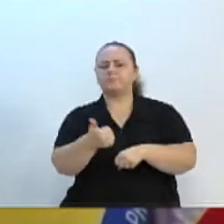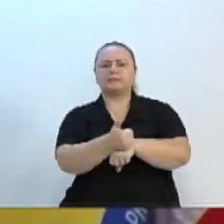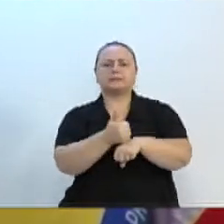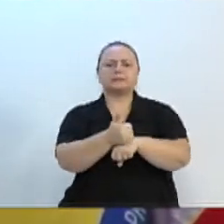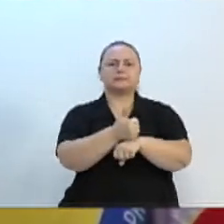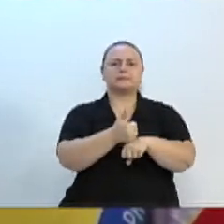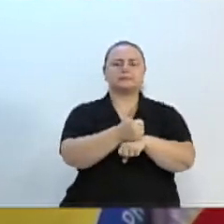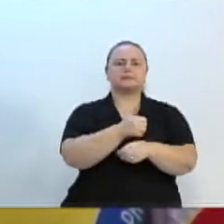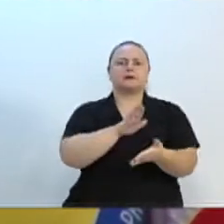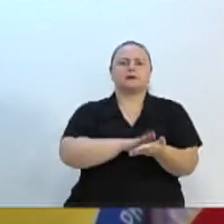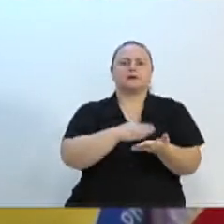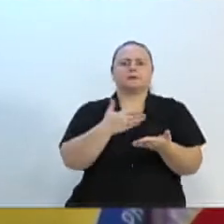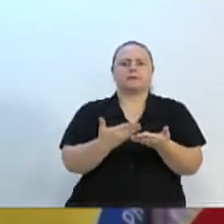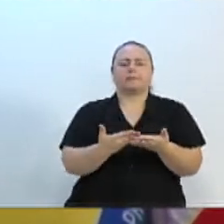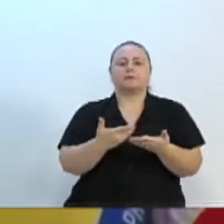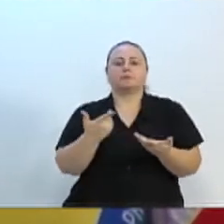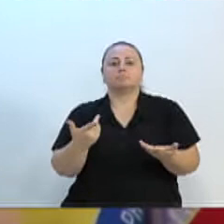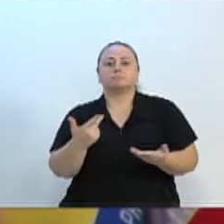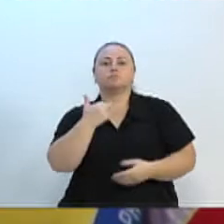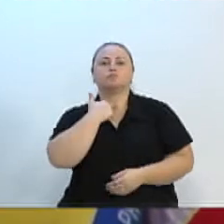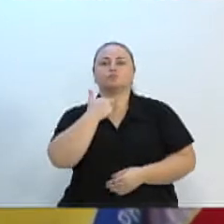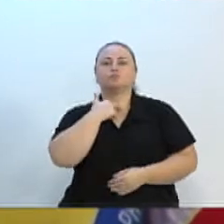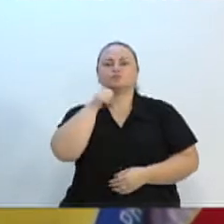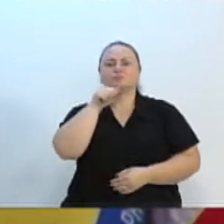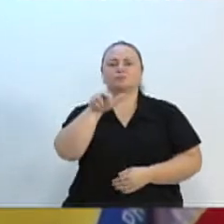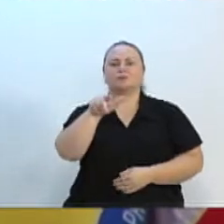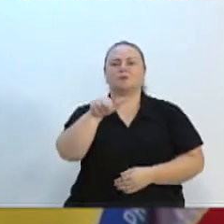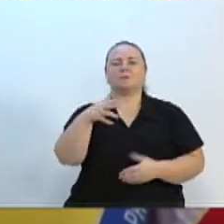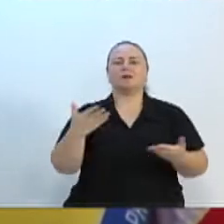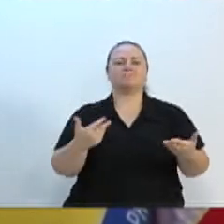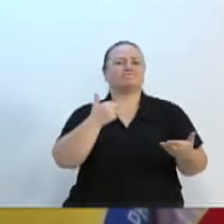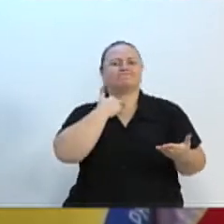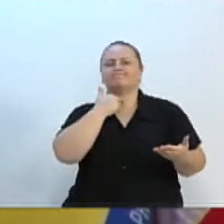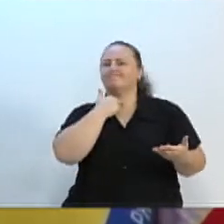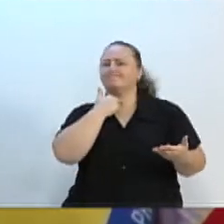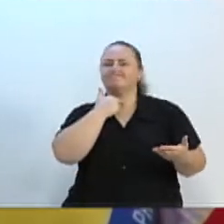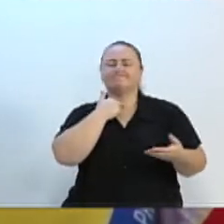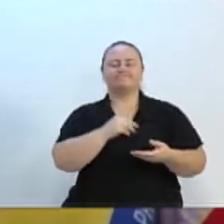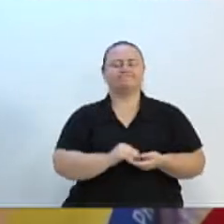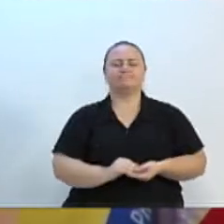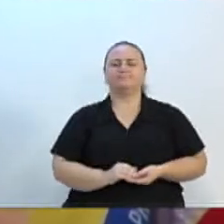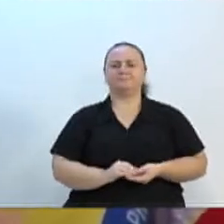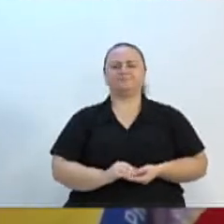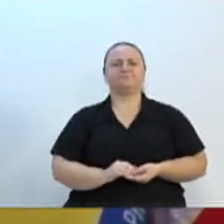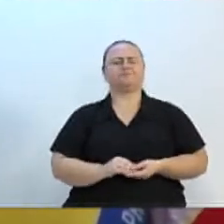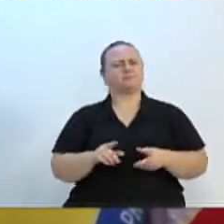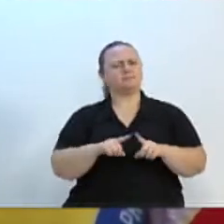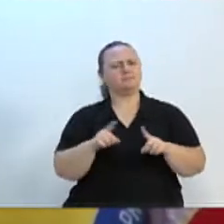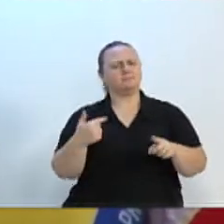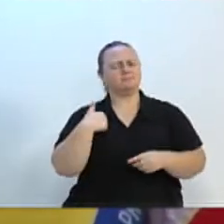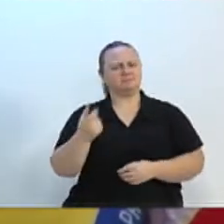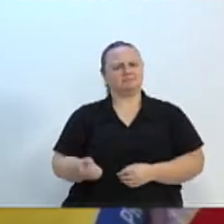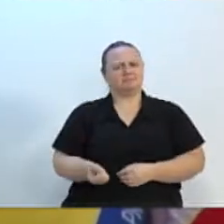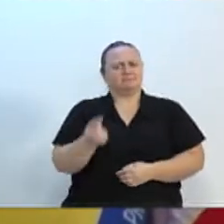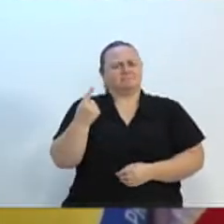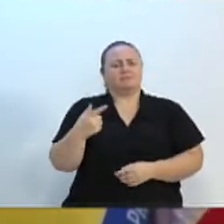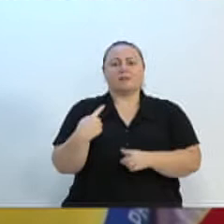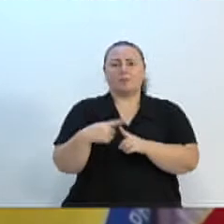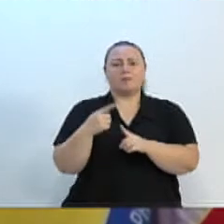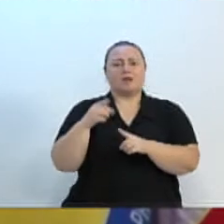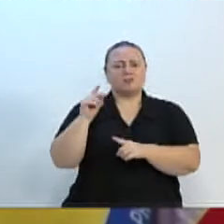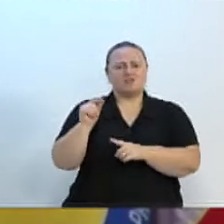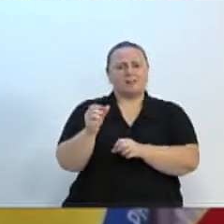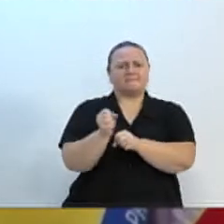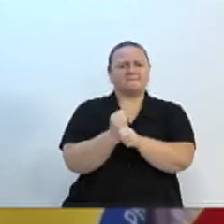cartório, ficou impedido em relação a essa situação. Nós estamos vendo pontualmente, conversando essa questão, mas chama a atenção de uma luta que a gente vem fazendo nessa